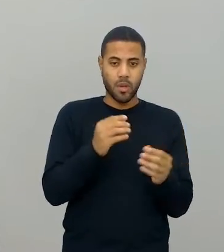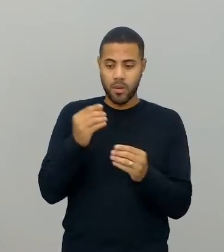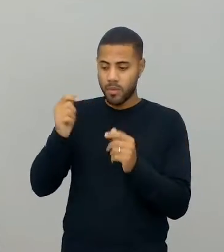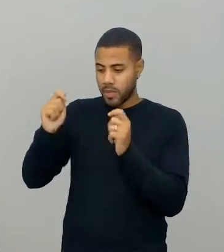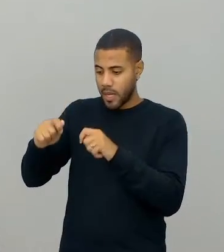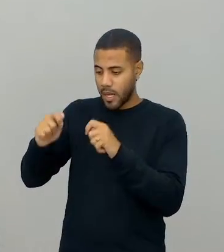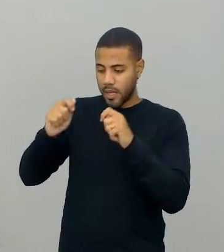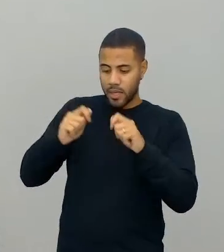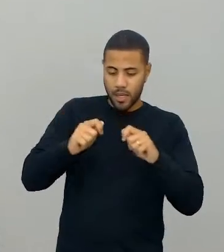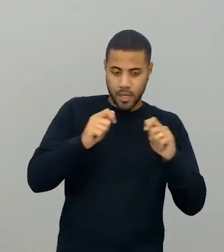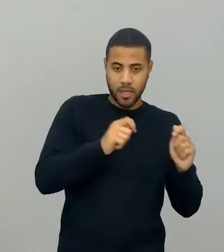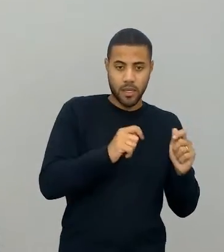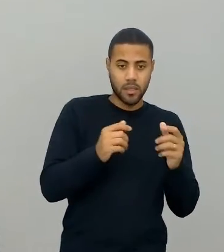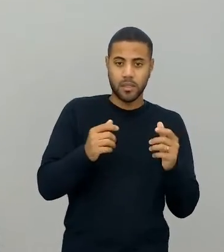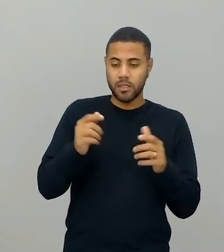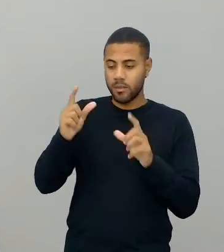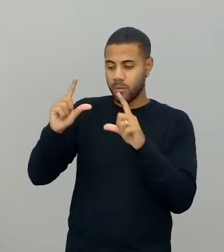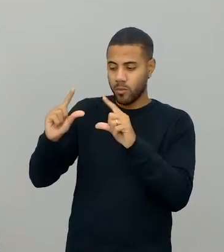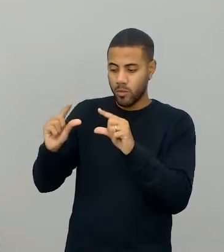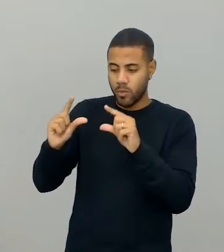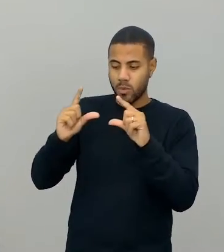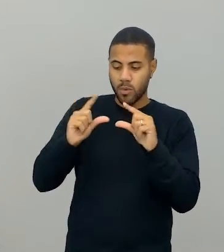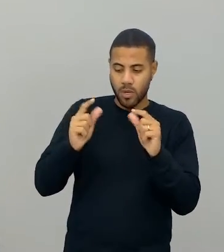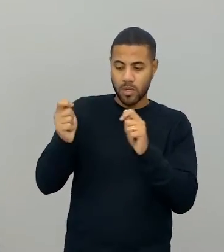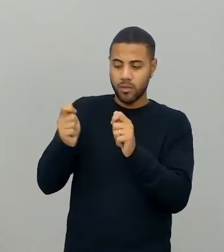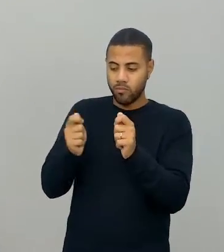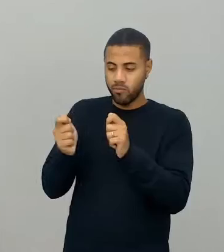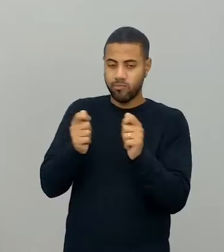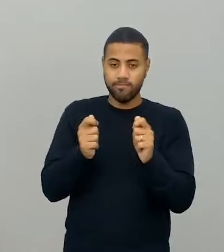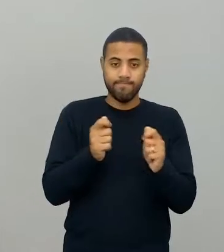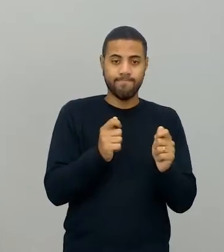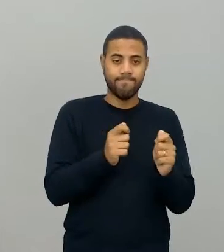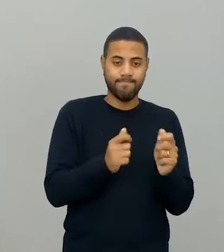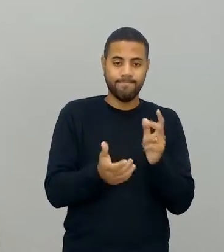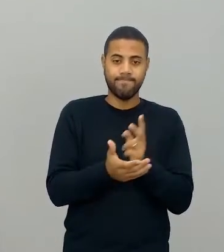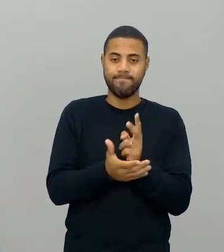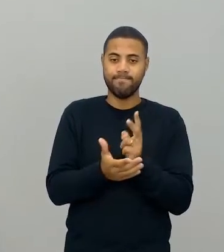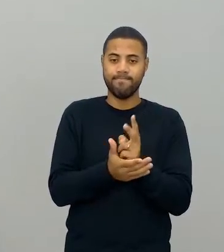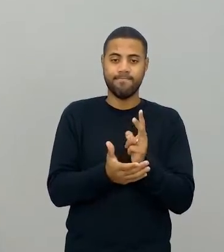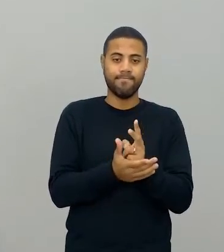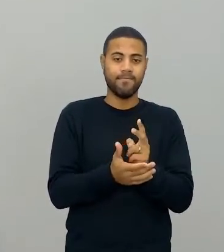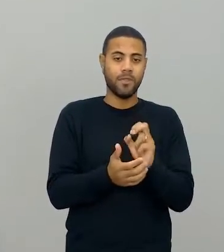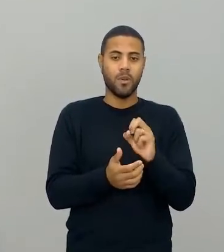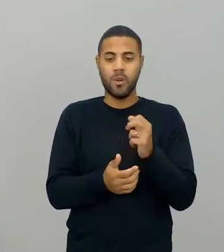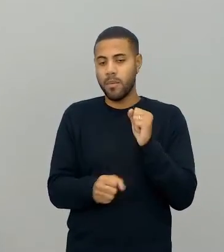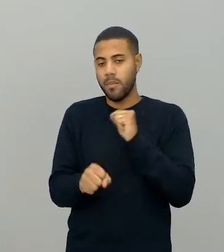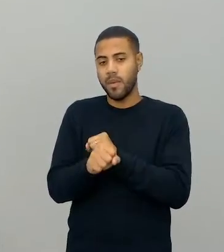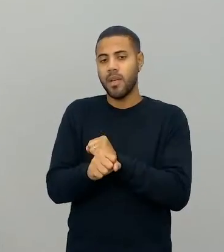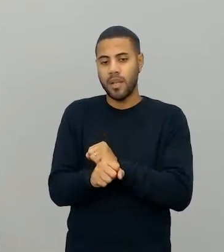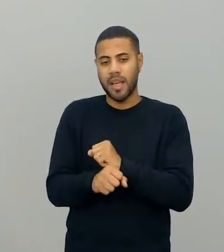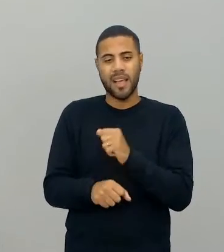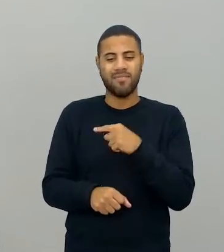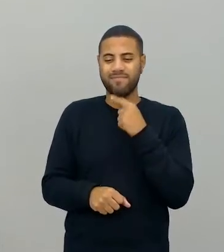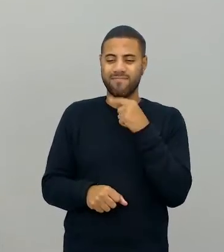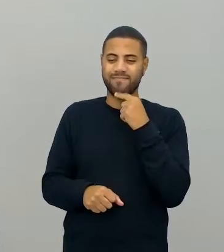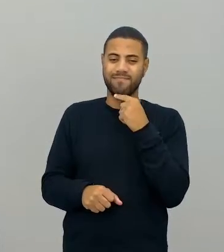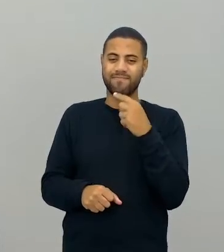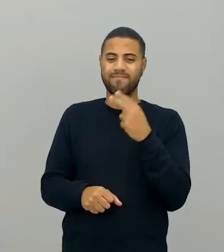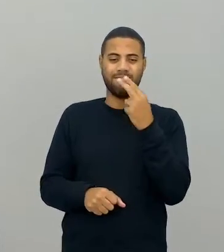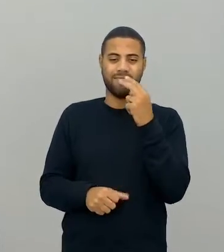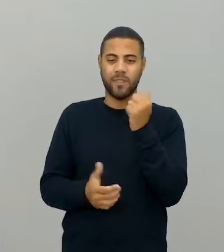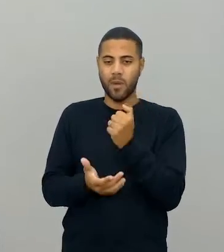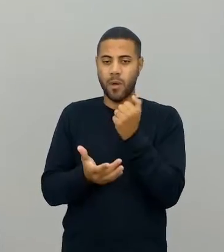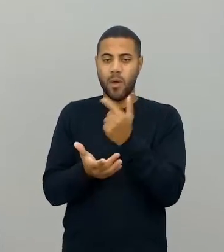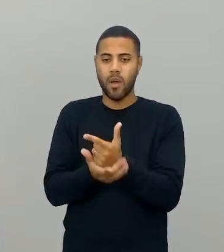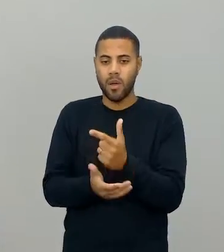gente pode diminuir, né, a utilização, ou até mesmo cessar, né? Não tenho necessidade de